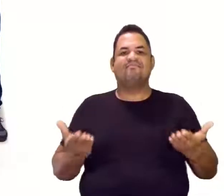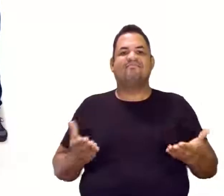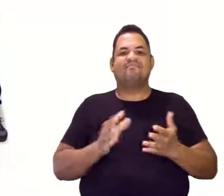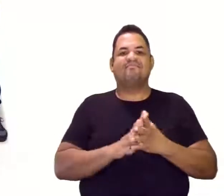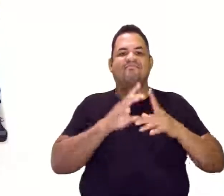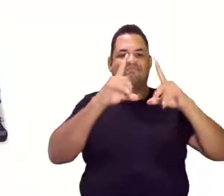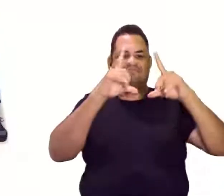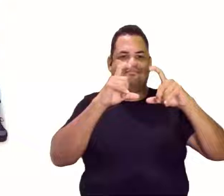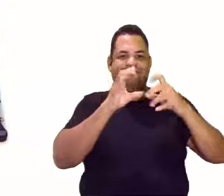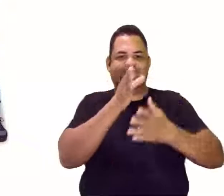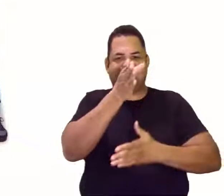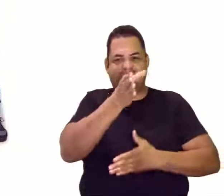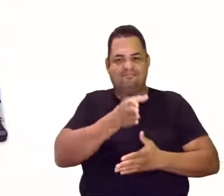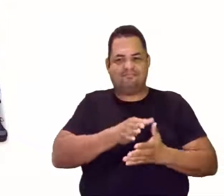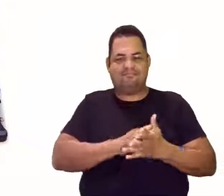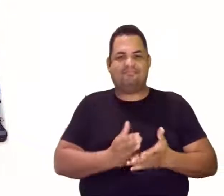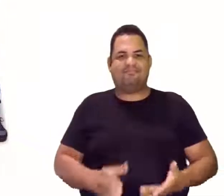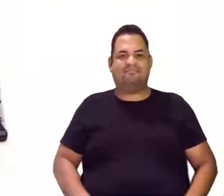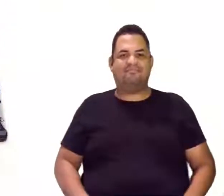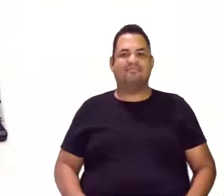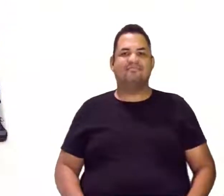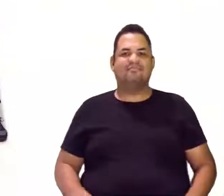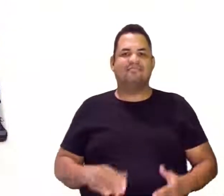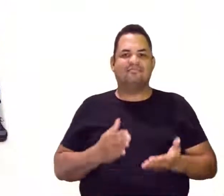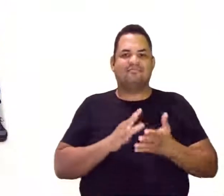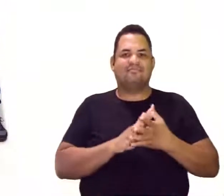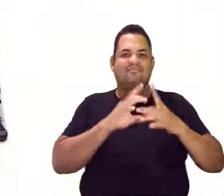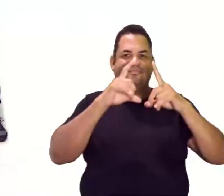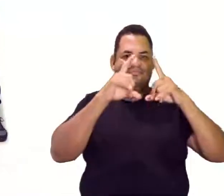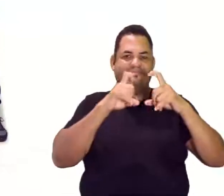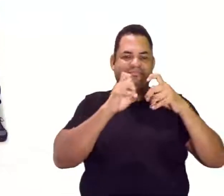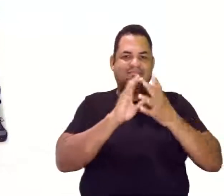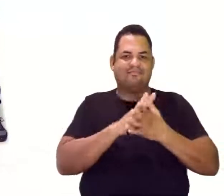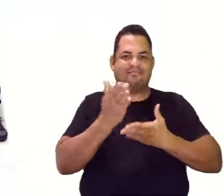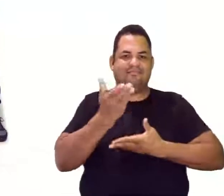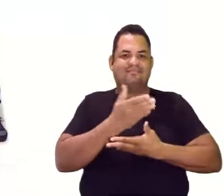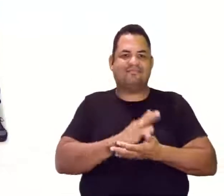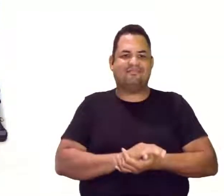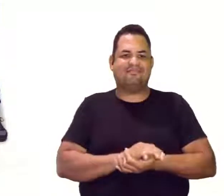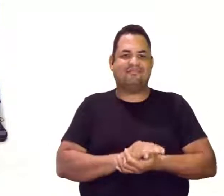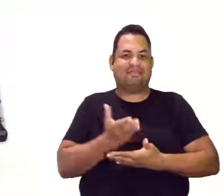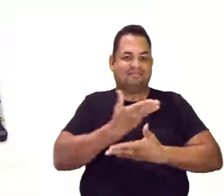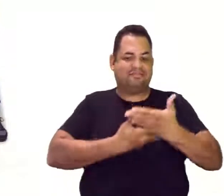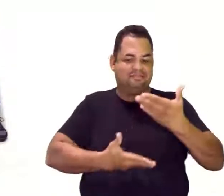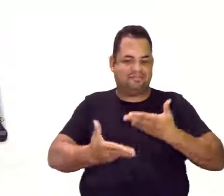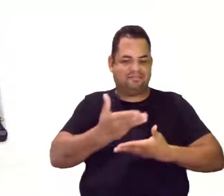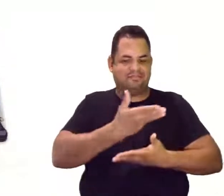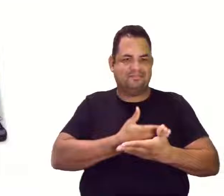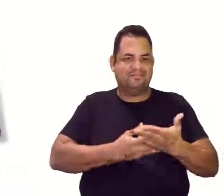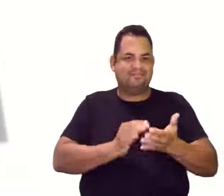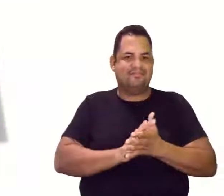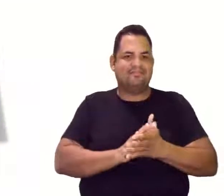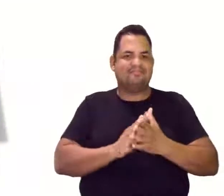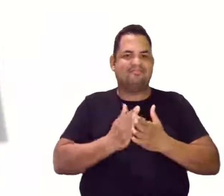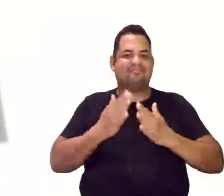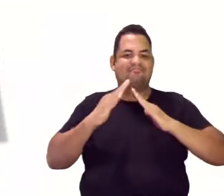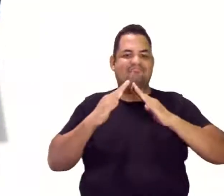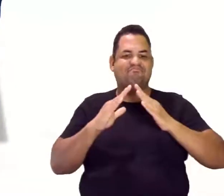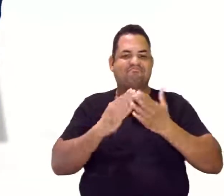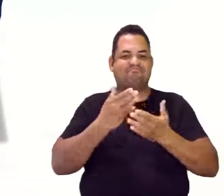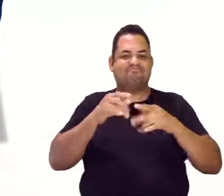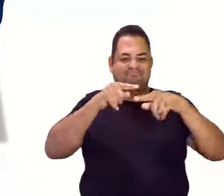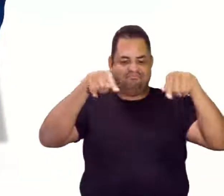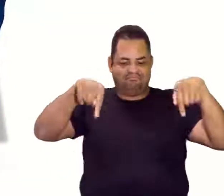foto lateral, né, da escola. Disfarçado, né, que botaram só a sala da mediação, eu acho. Isso é mediação. Salas, né, novas aí,